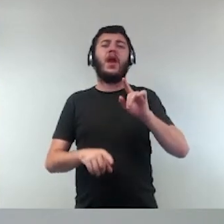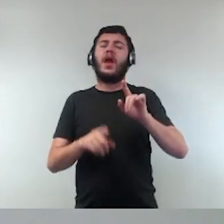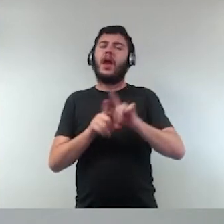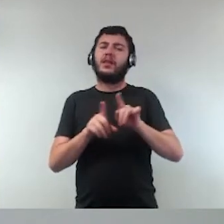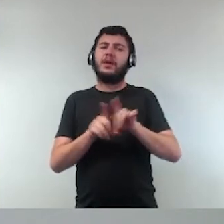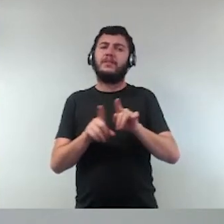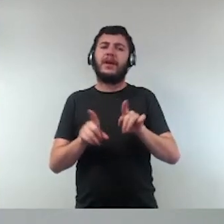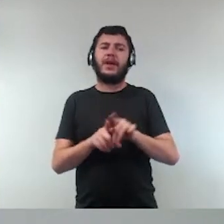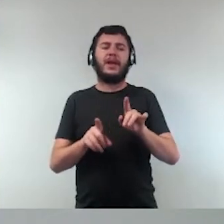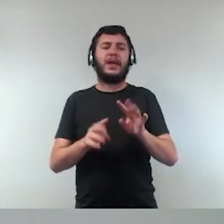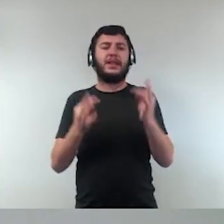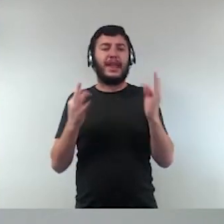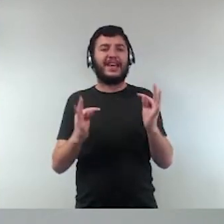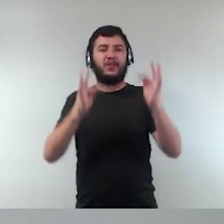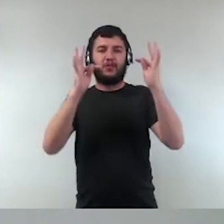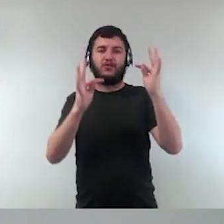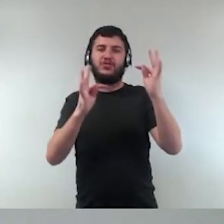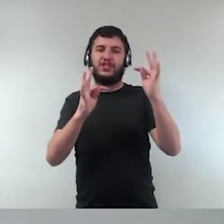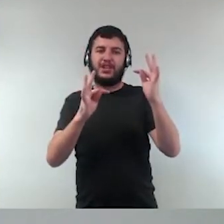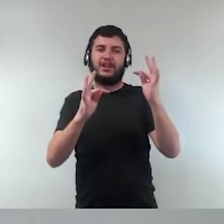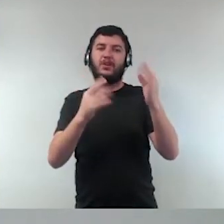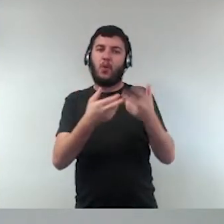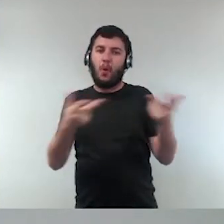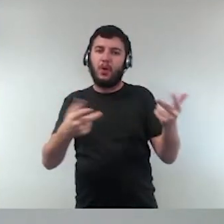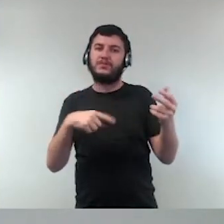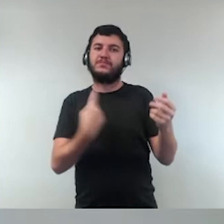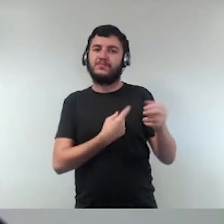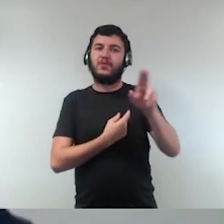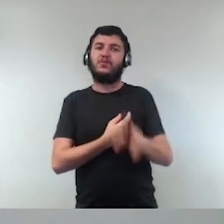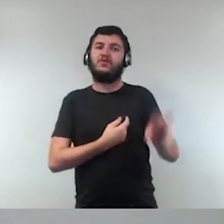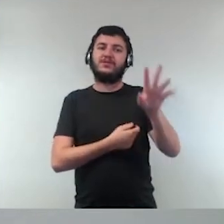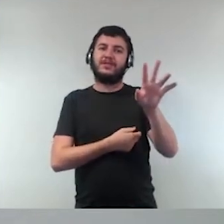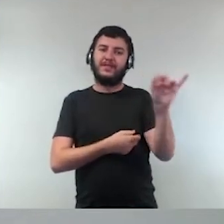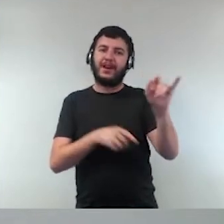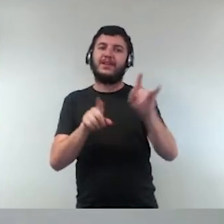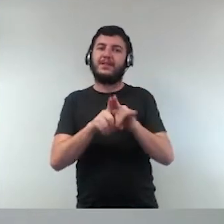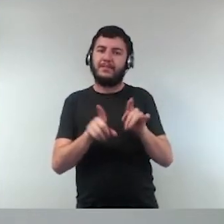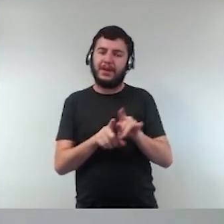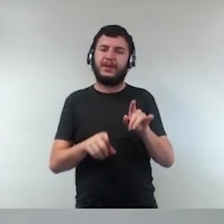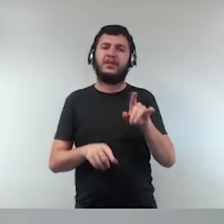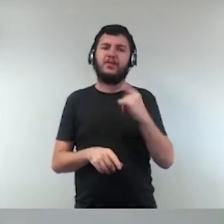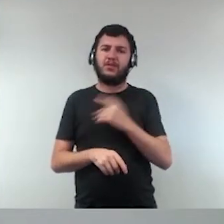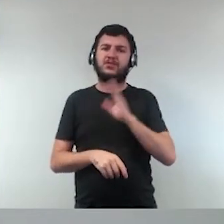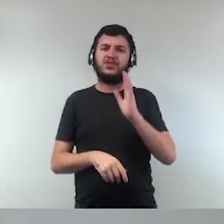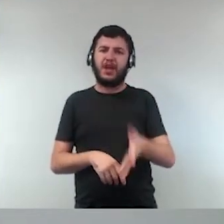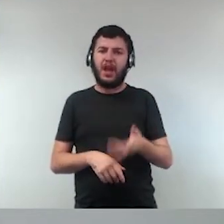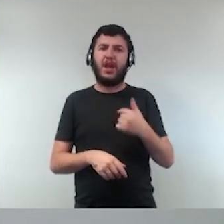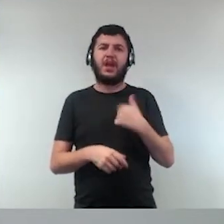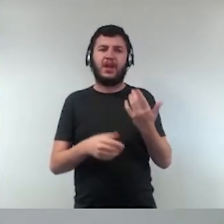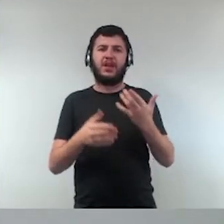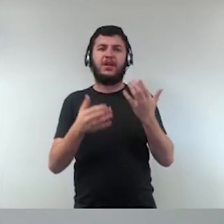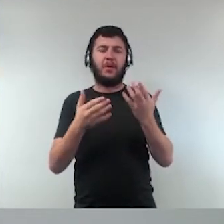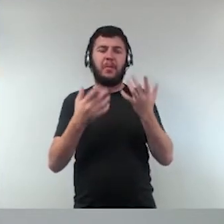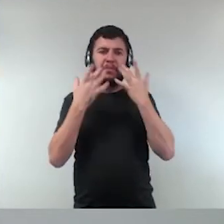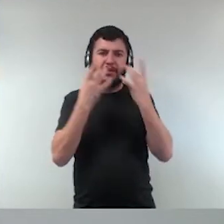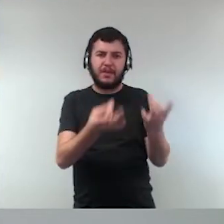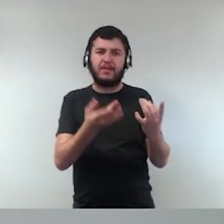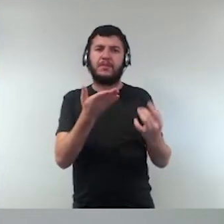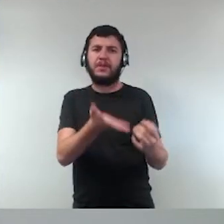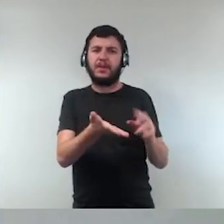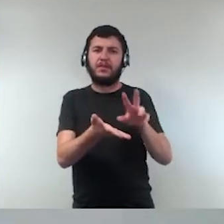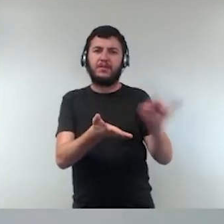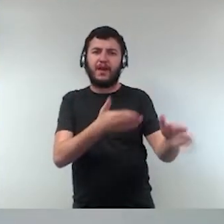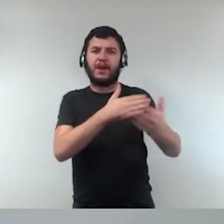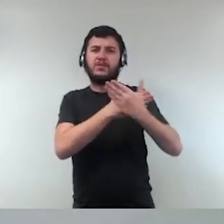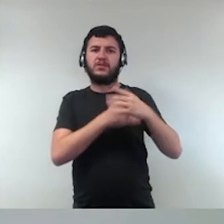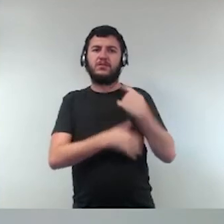tecnológicos. Fernanda observou também a respeito disso. E isso será a nossa rotina,